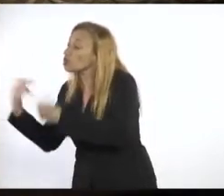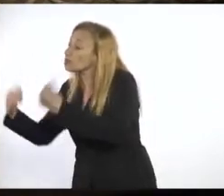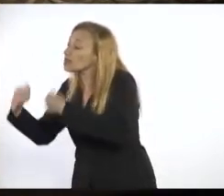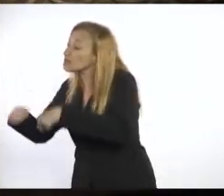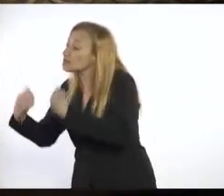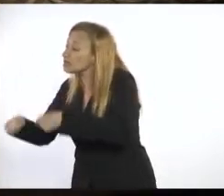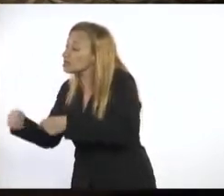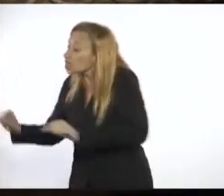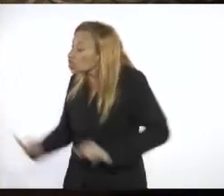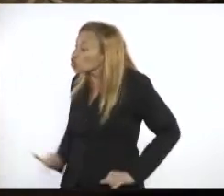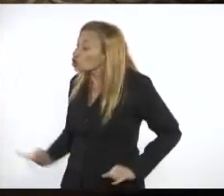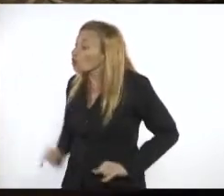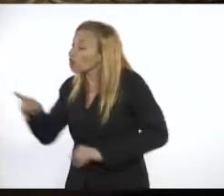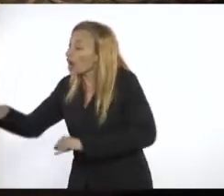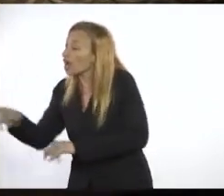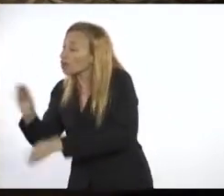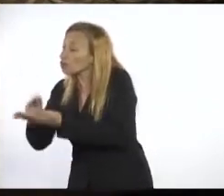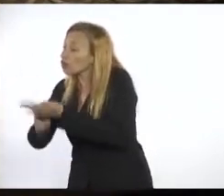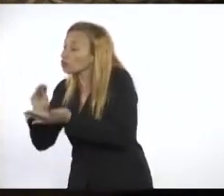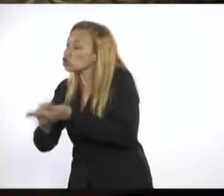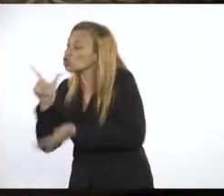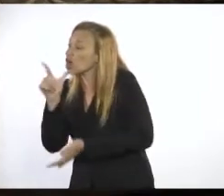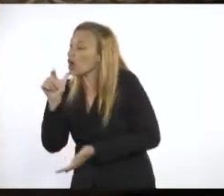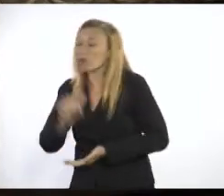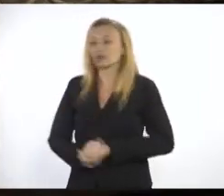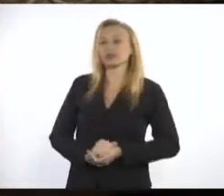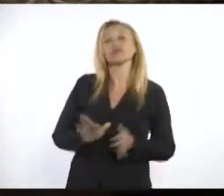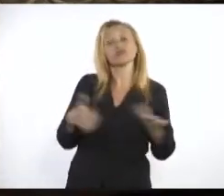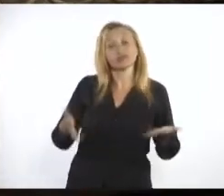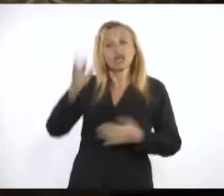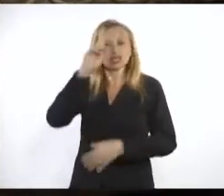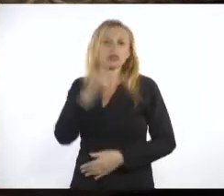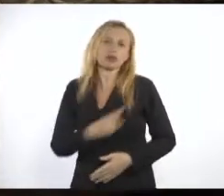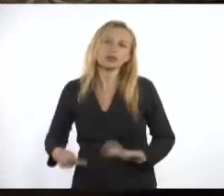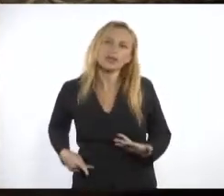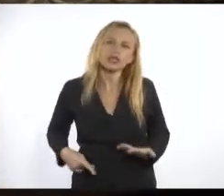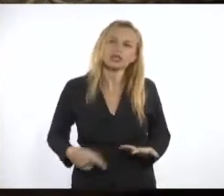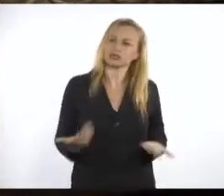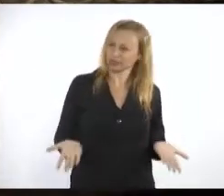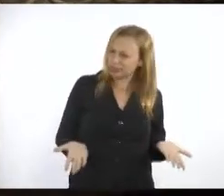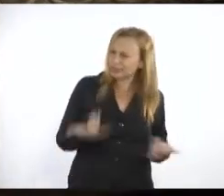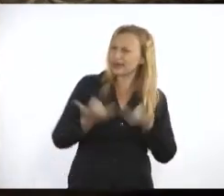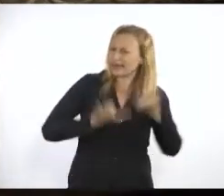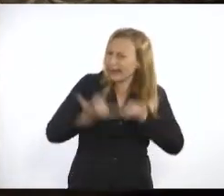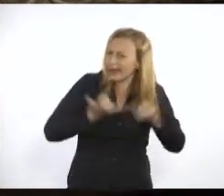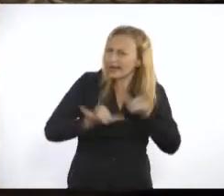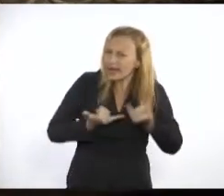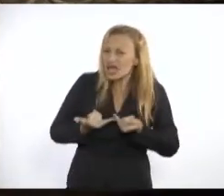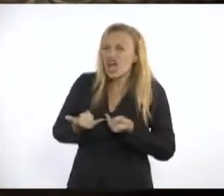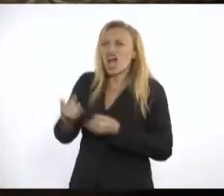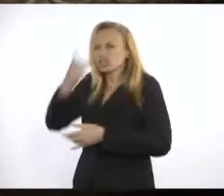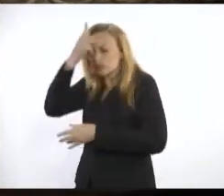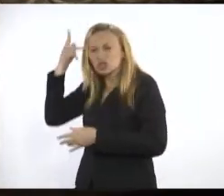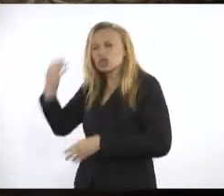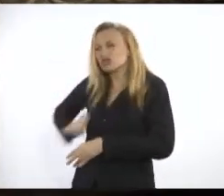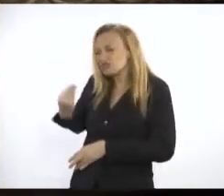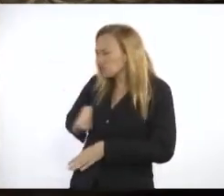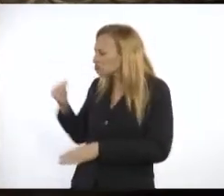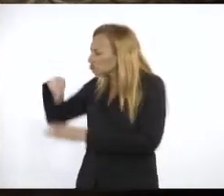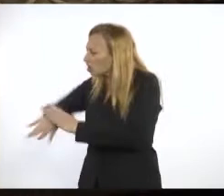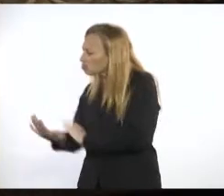situação. E aí, senhor presidente, irônico, as pessoas na favela, essa que já